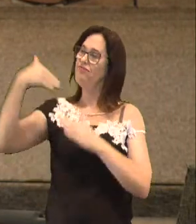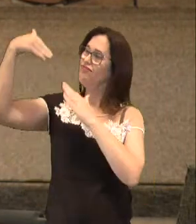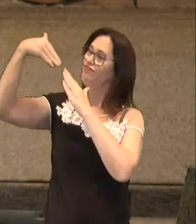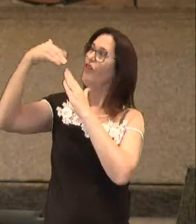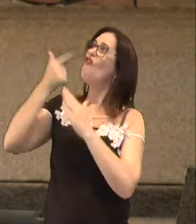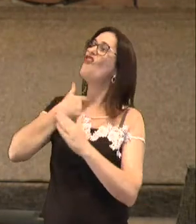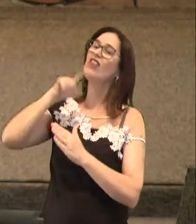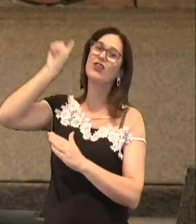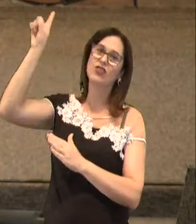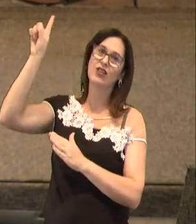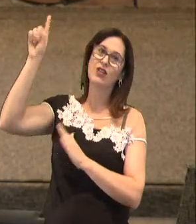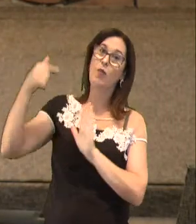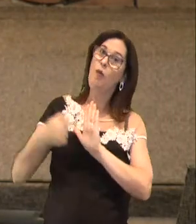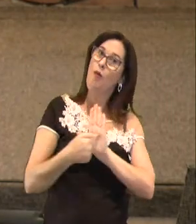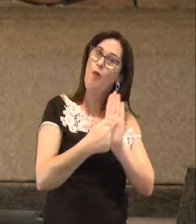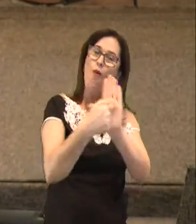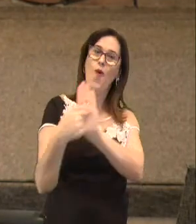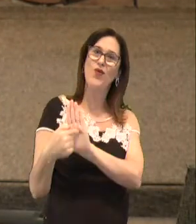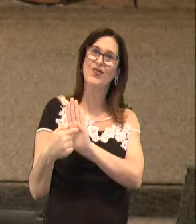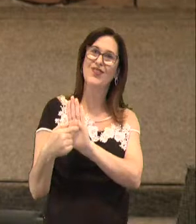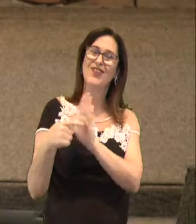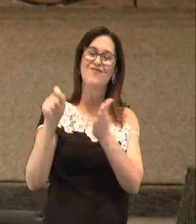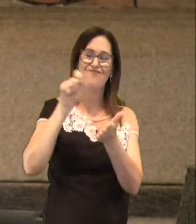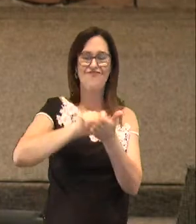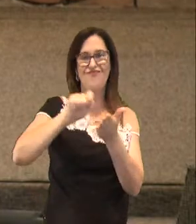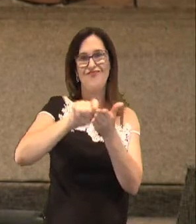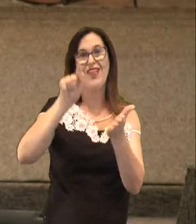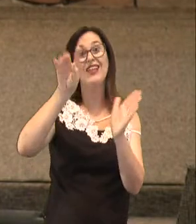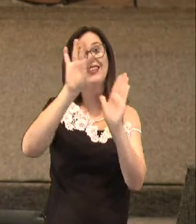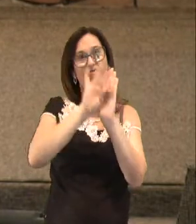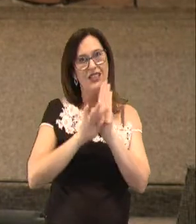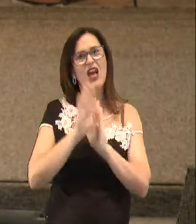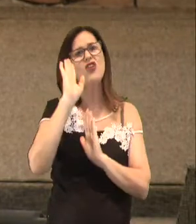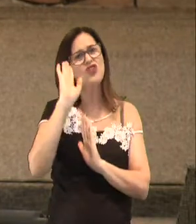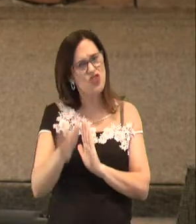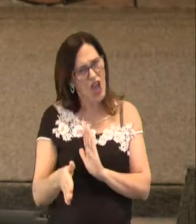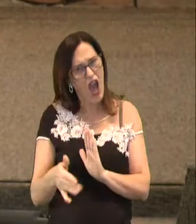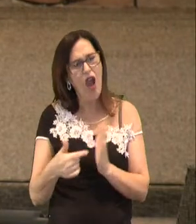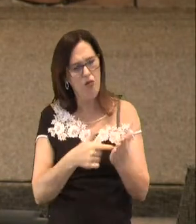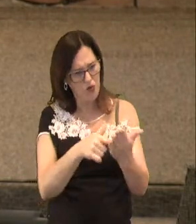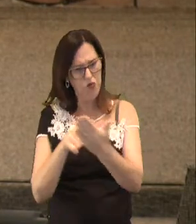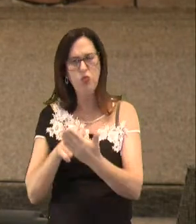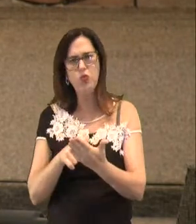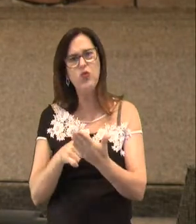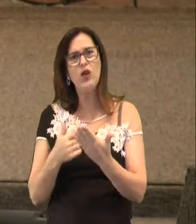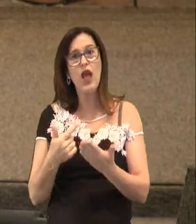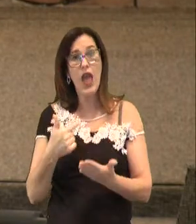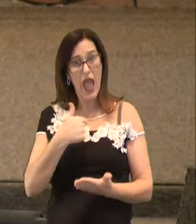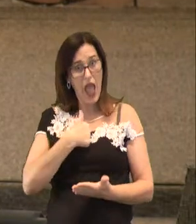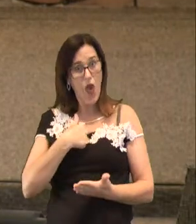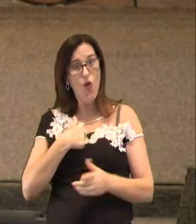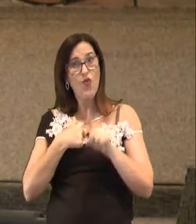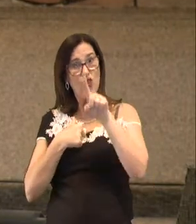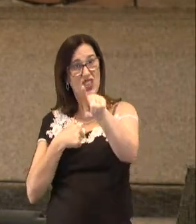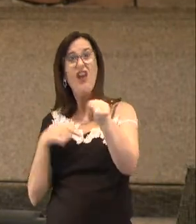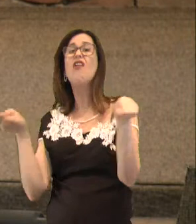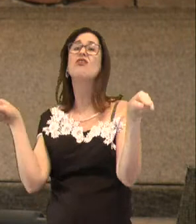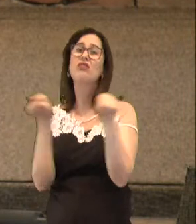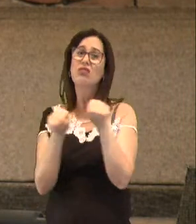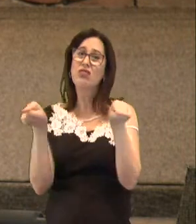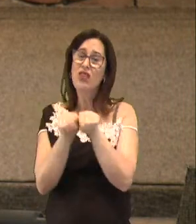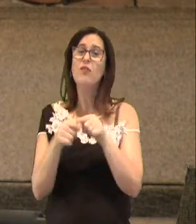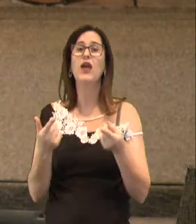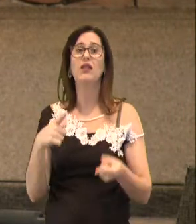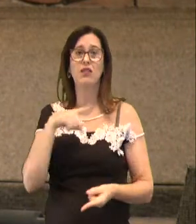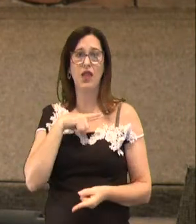de Deus expressa nos textos que eles já tinham à disposição. E da mesma forma, eu e você hoje não podemos